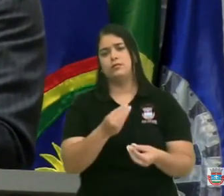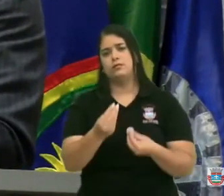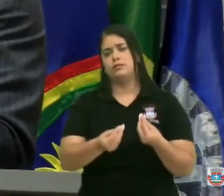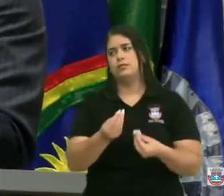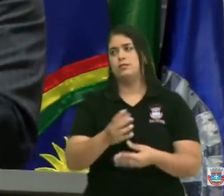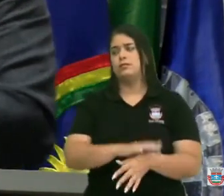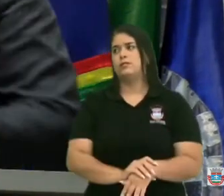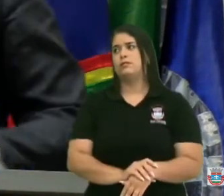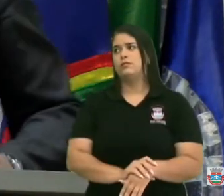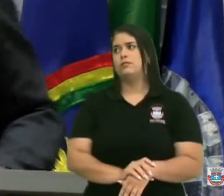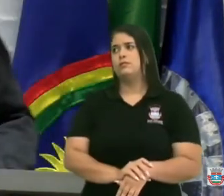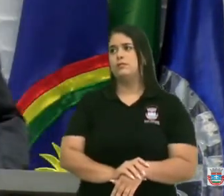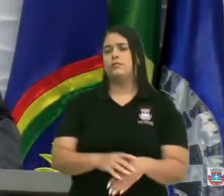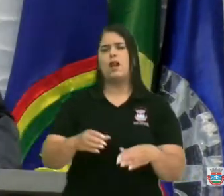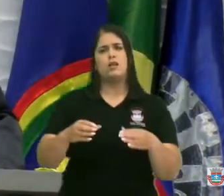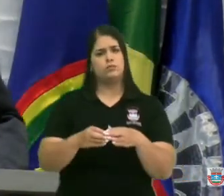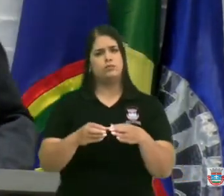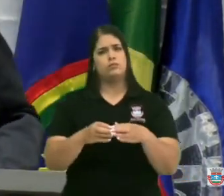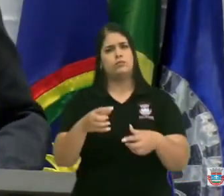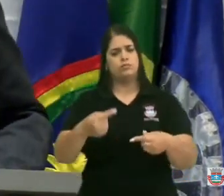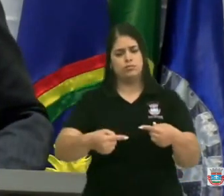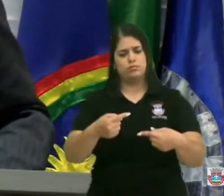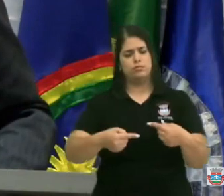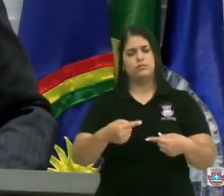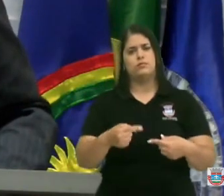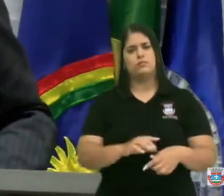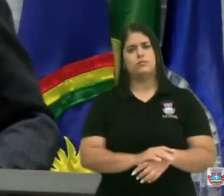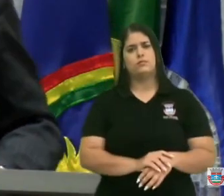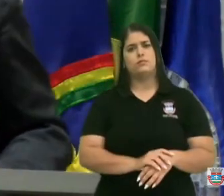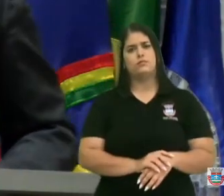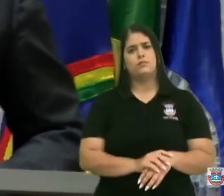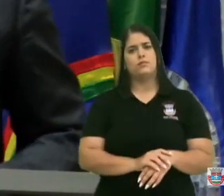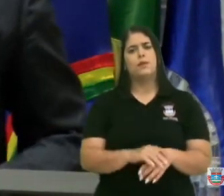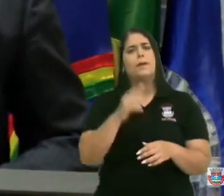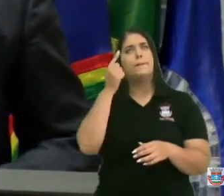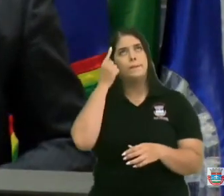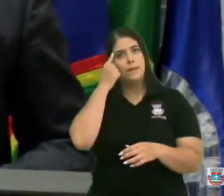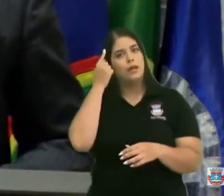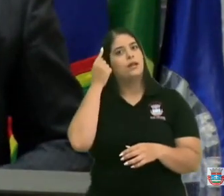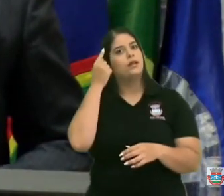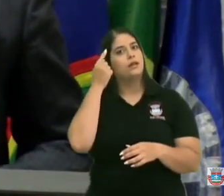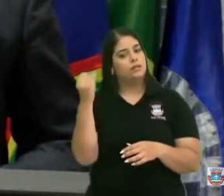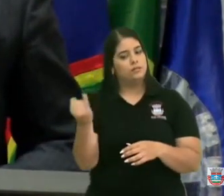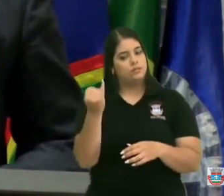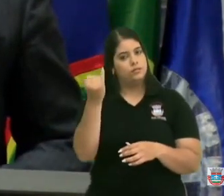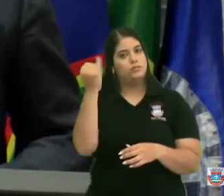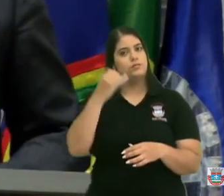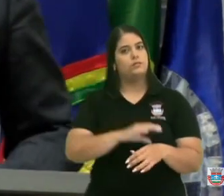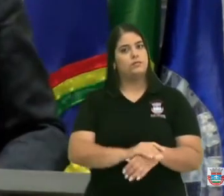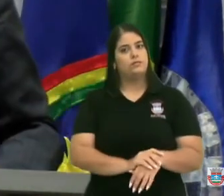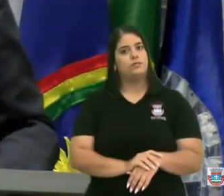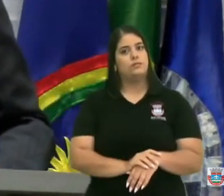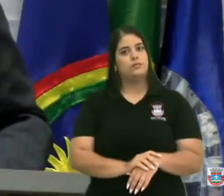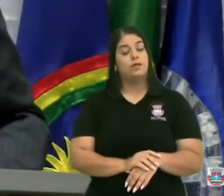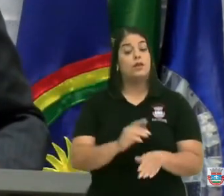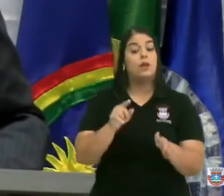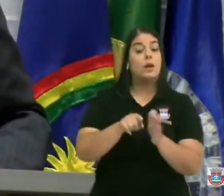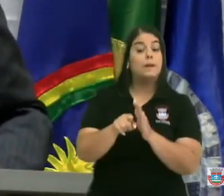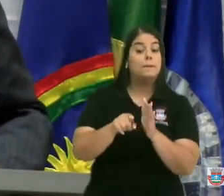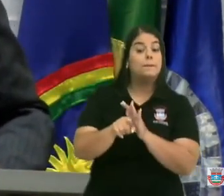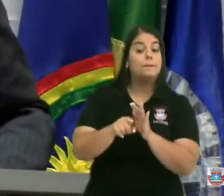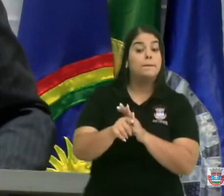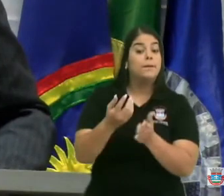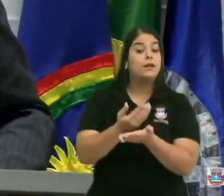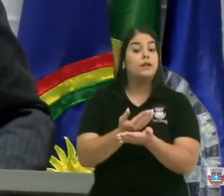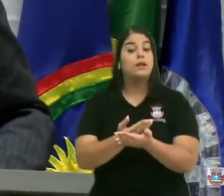subserviência a esse grupo político. Pensem bem, povo do Espírito Santo. Em uma pesquisa, esse povo não